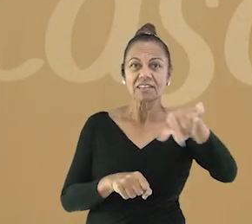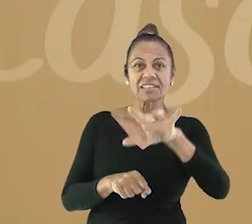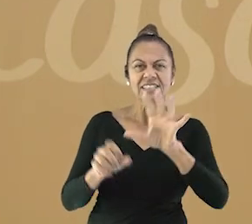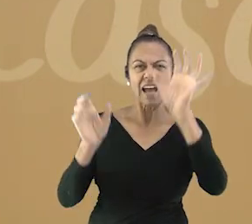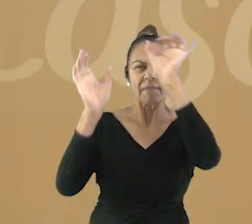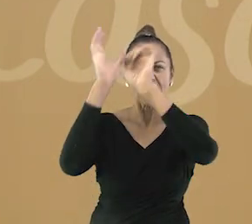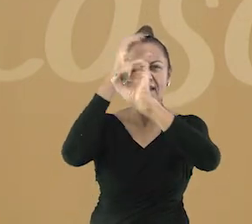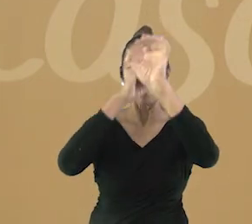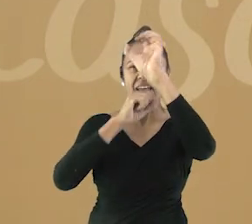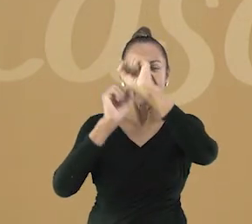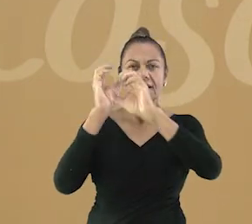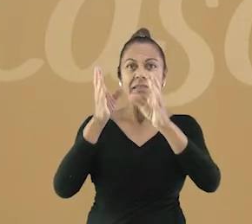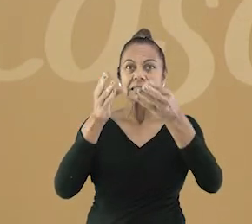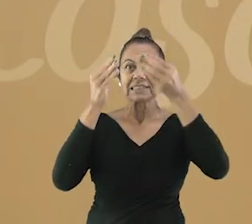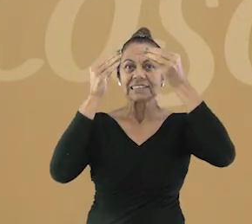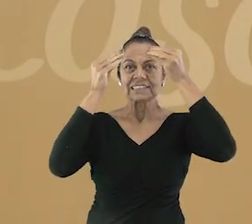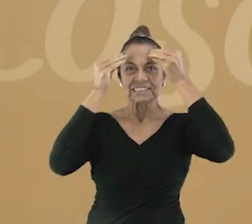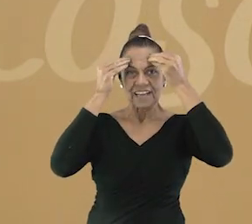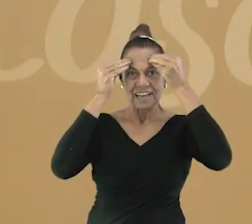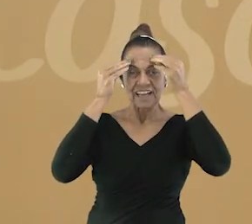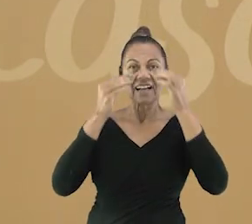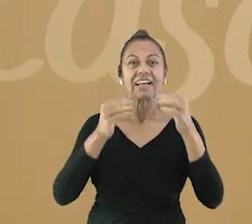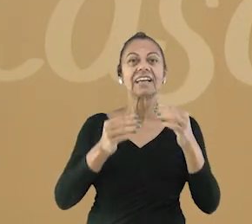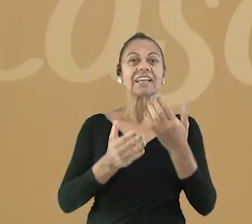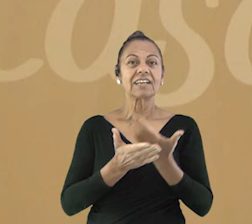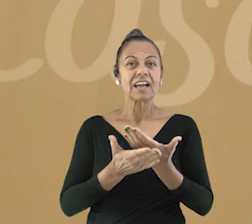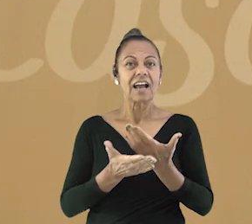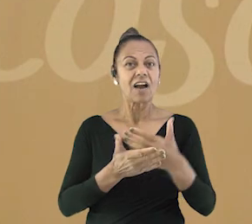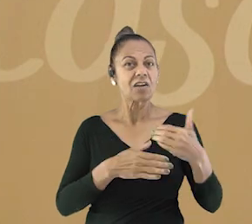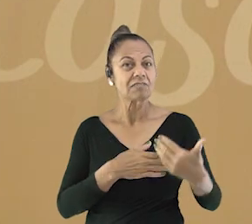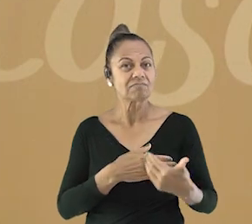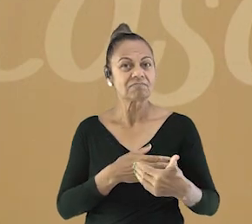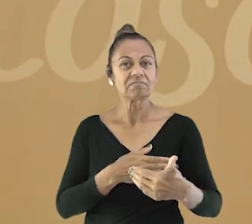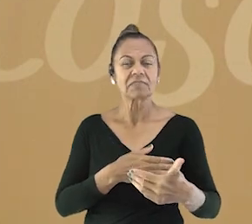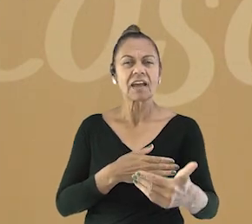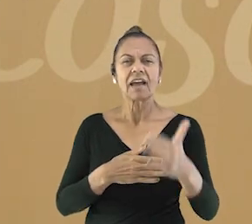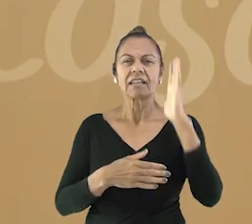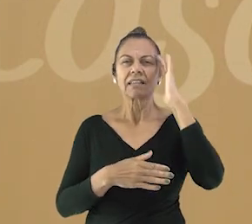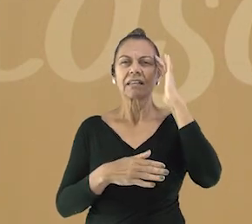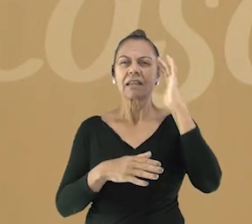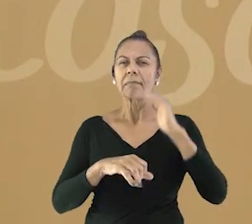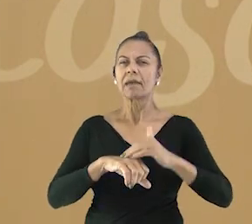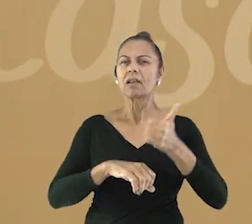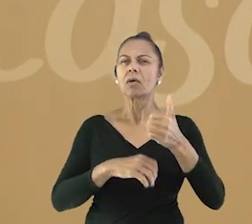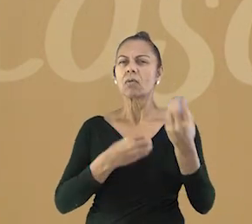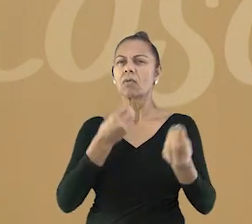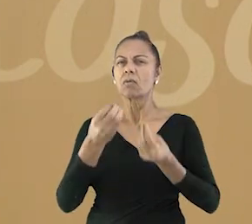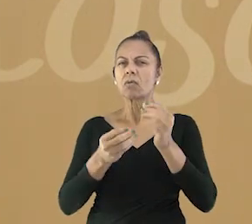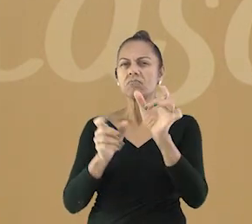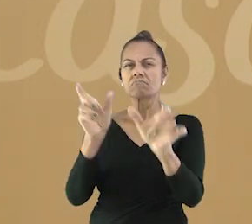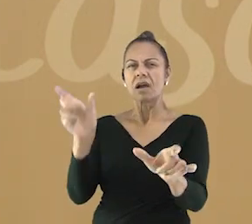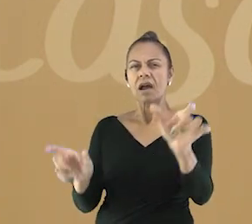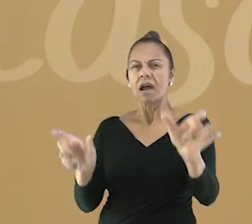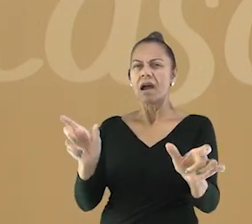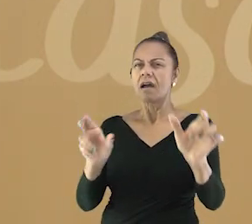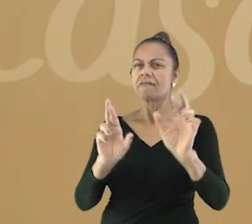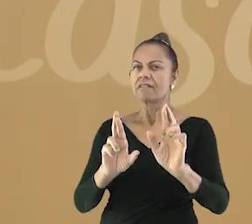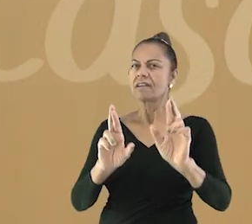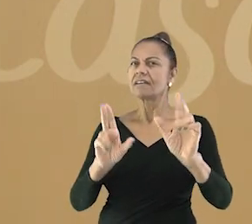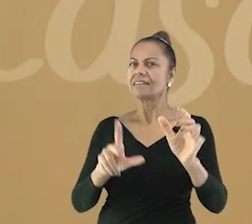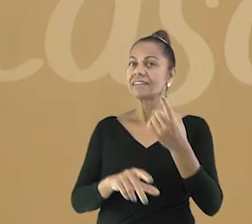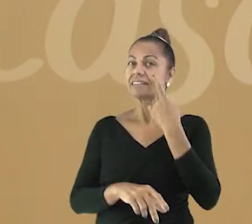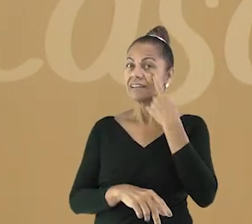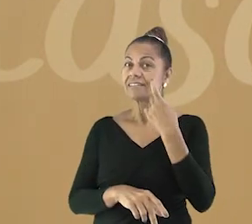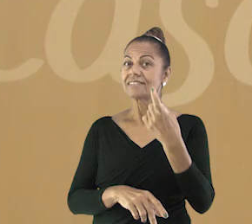aula de Geografia e que, a partir da nossa aula, consigam entender melhor como a diferença é interessante e como